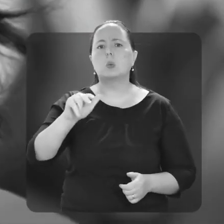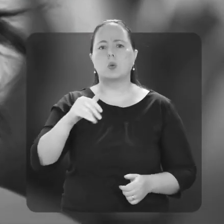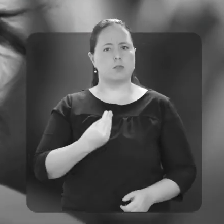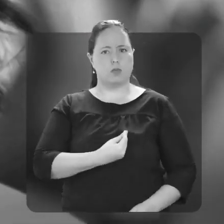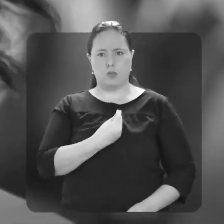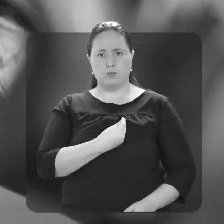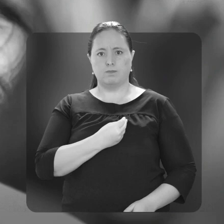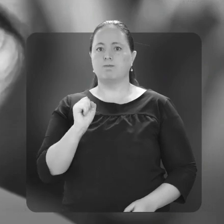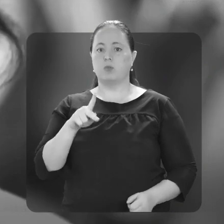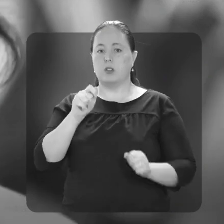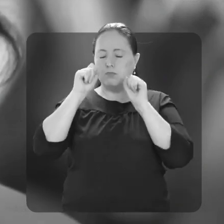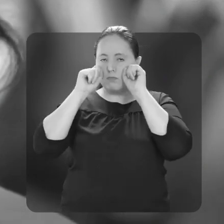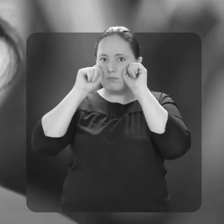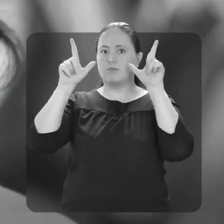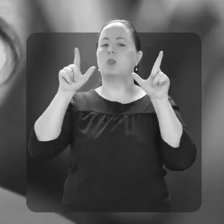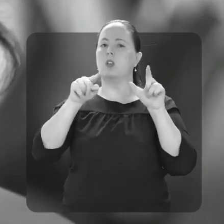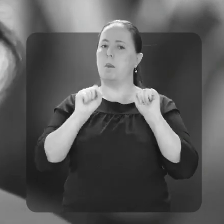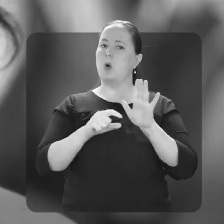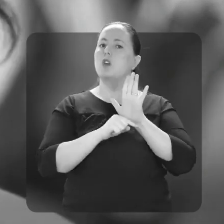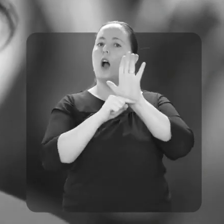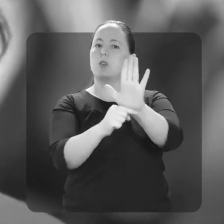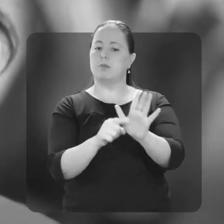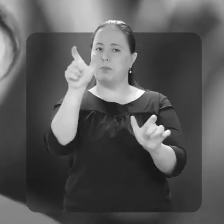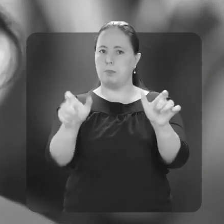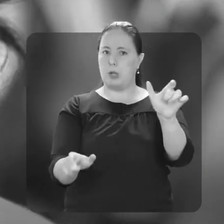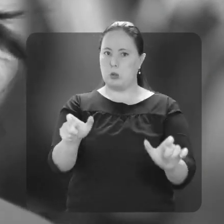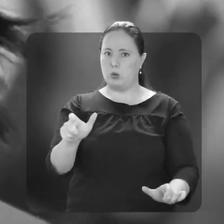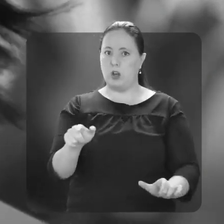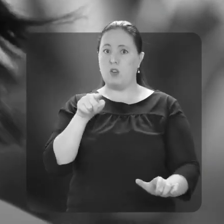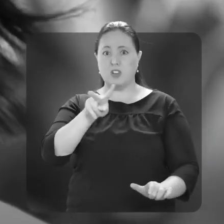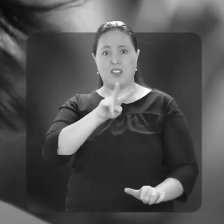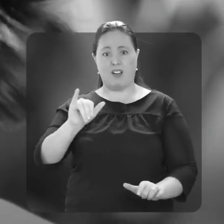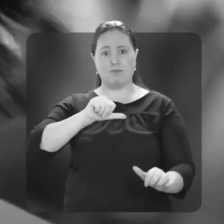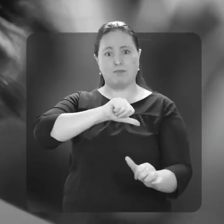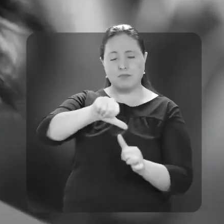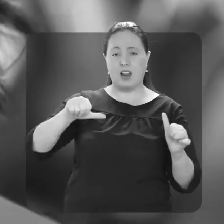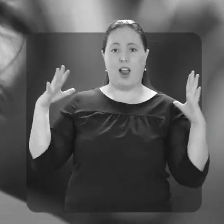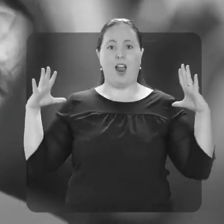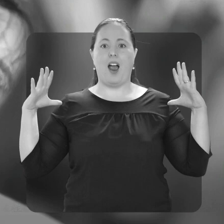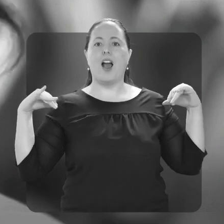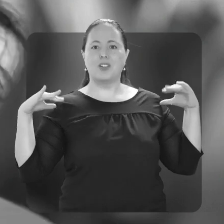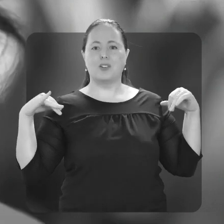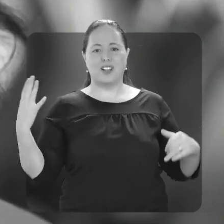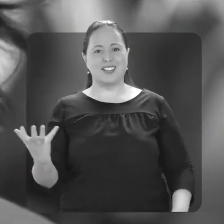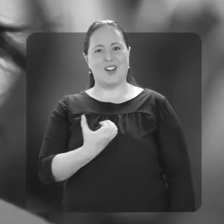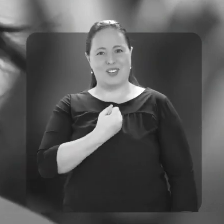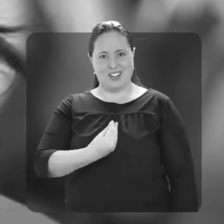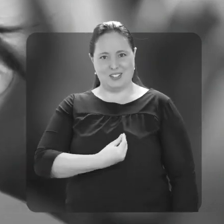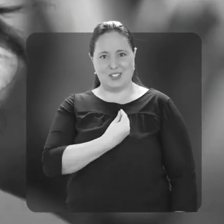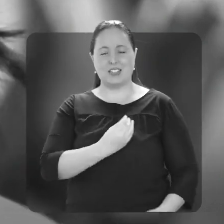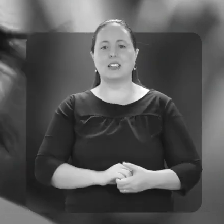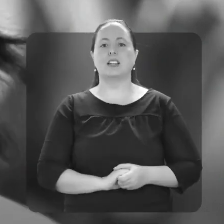viveu isso, desperta! Porque você pode passar por uma situação onde você vai ser o resgate, onde você vai ser o